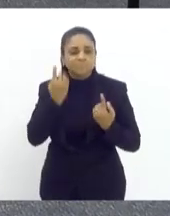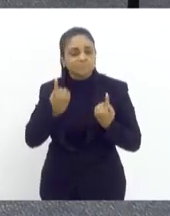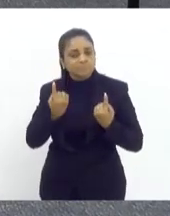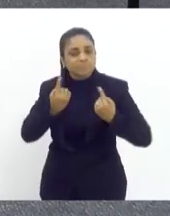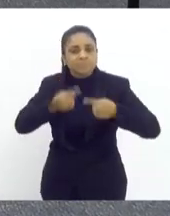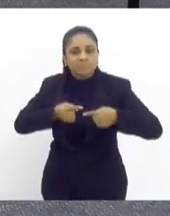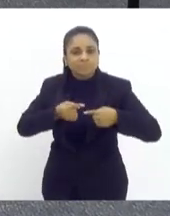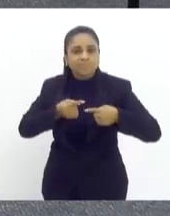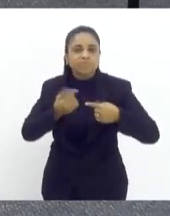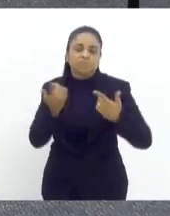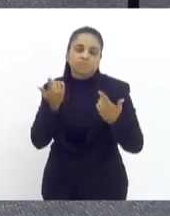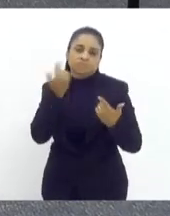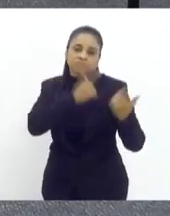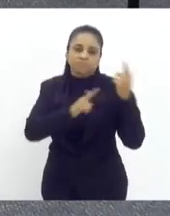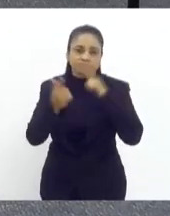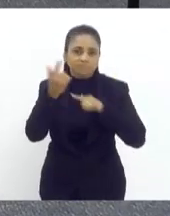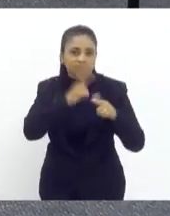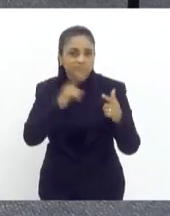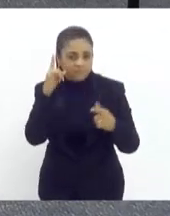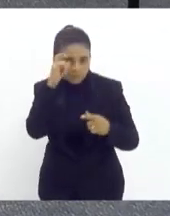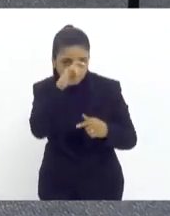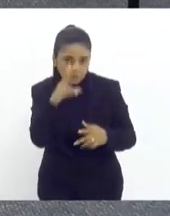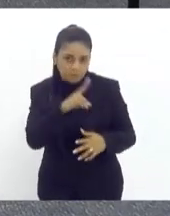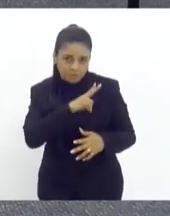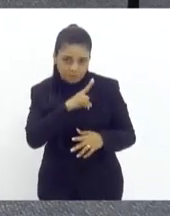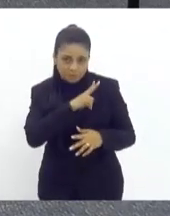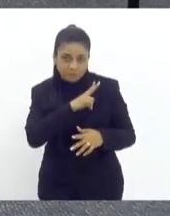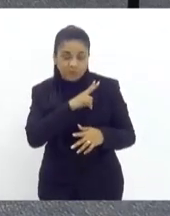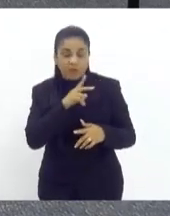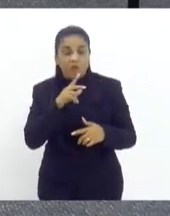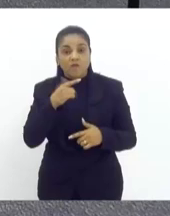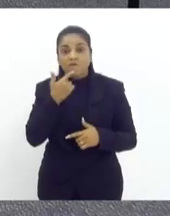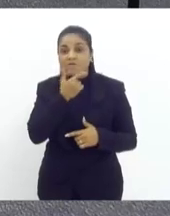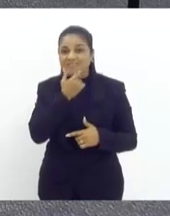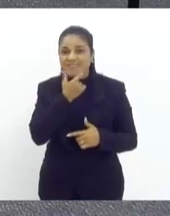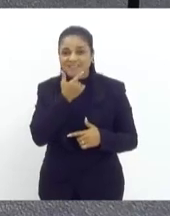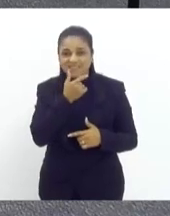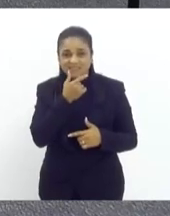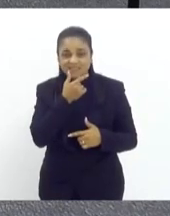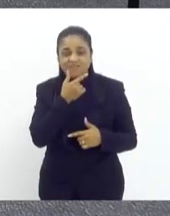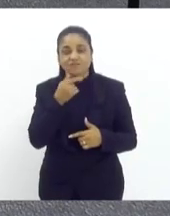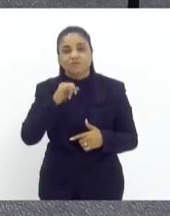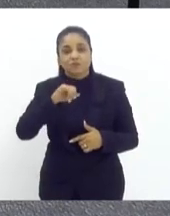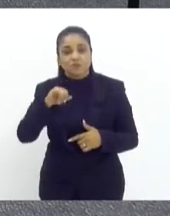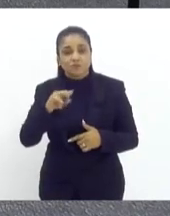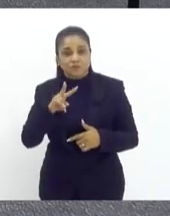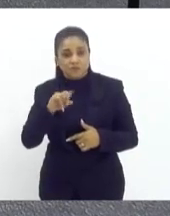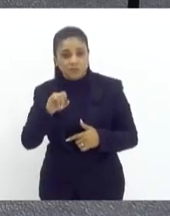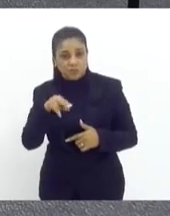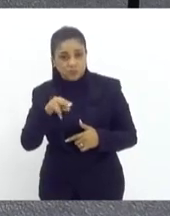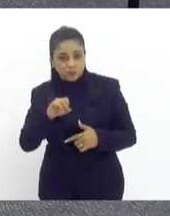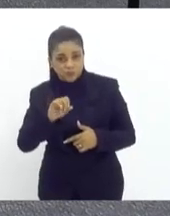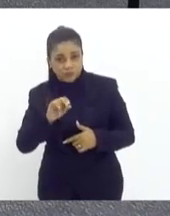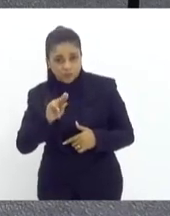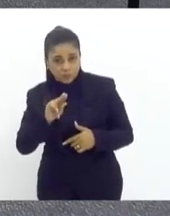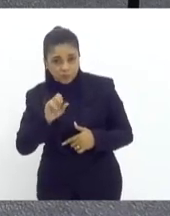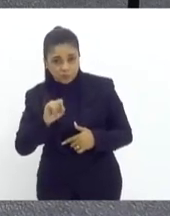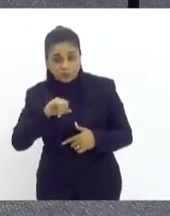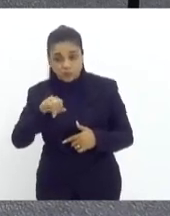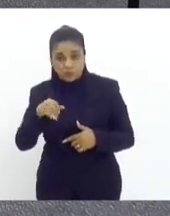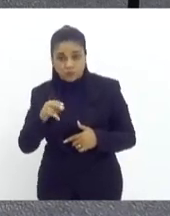e as suas dificuldades o Vinícius Júnior ele tem enfrentado com muita com muita